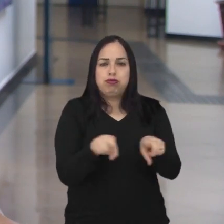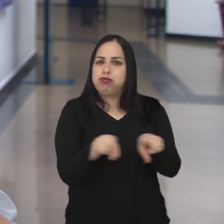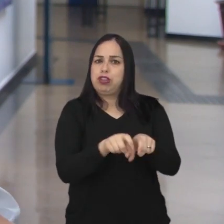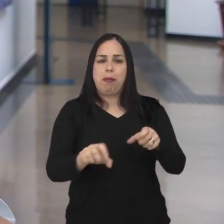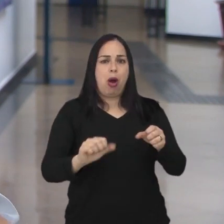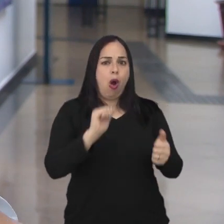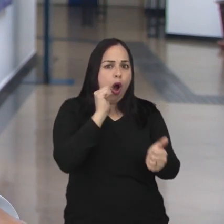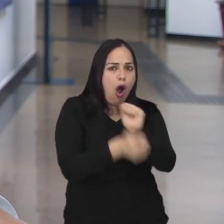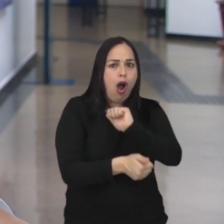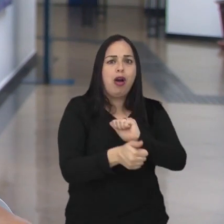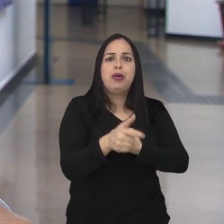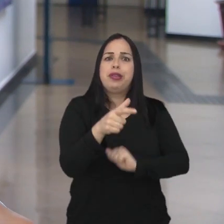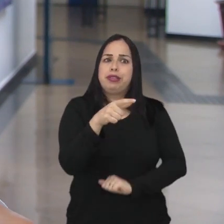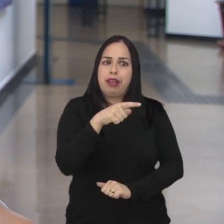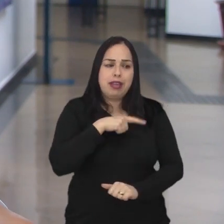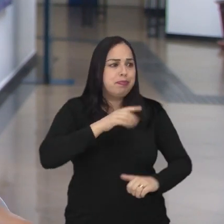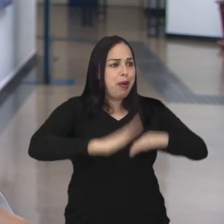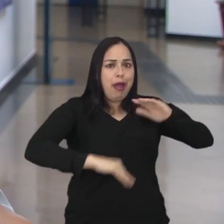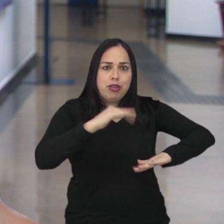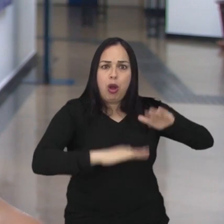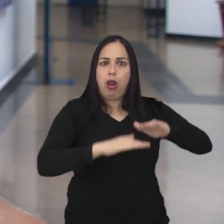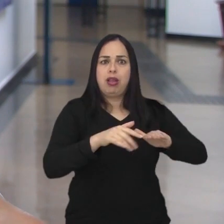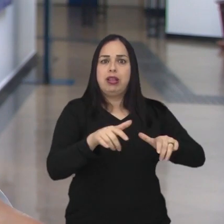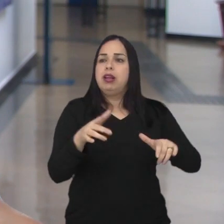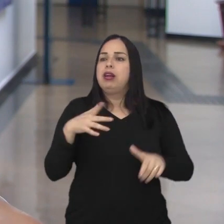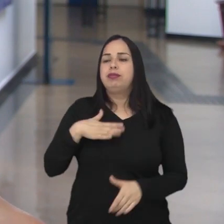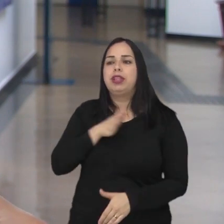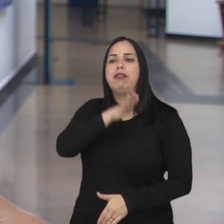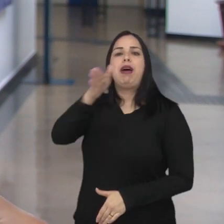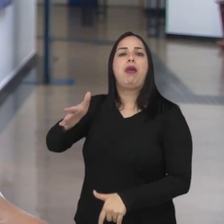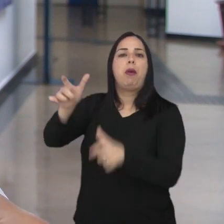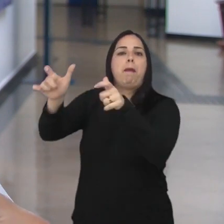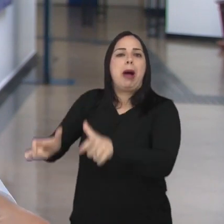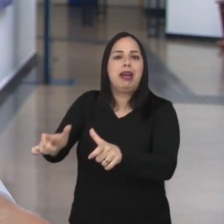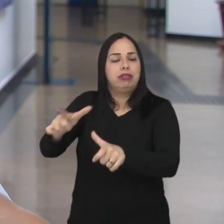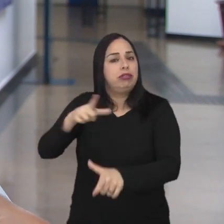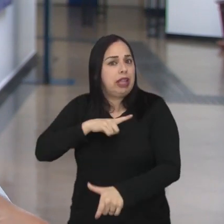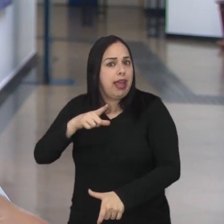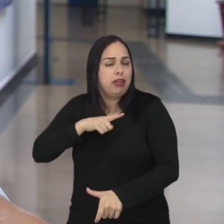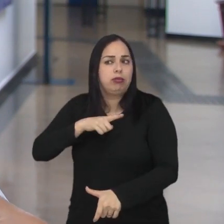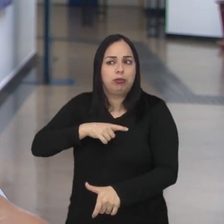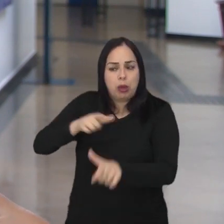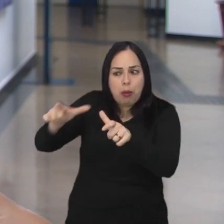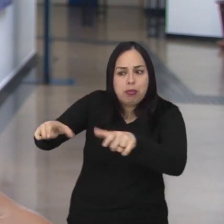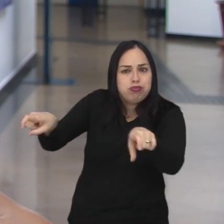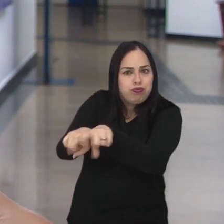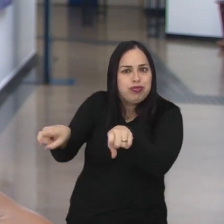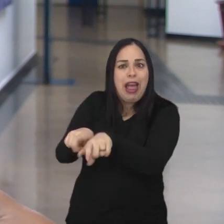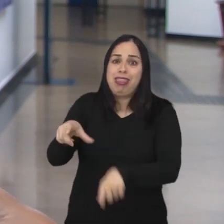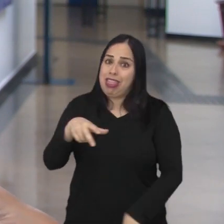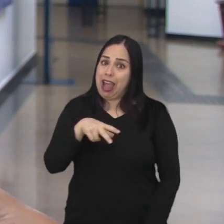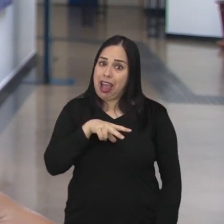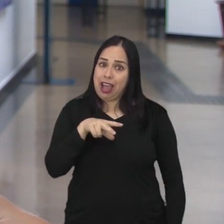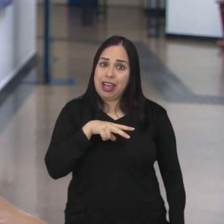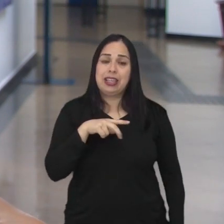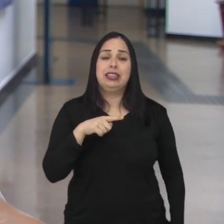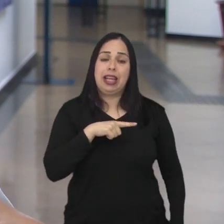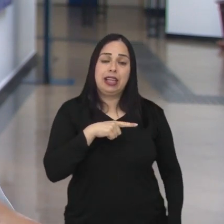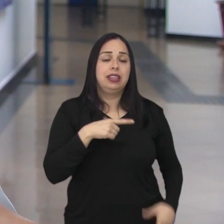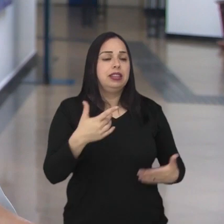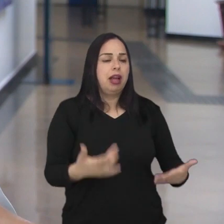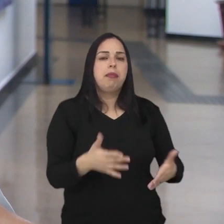praticada em nosso país. Se a gente for olhar, às vezes tem um campo no bairro e várias quadras, né? E essa data ainda não era reconhecida no nosso